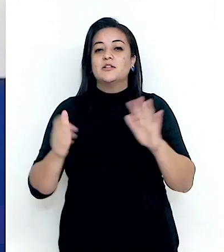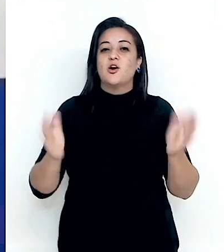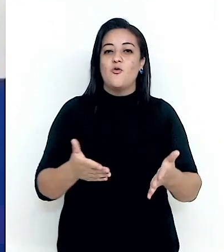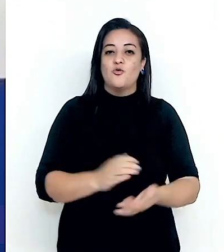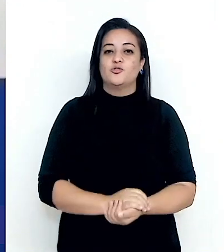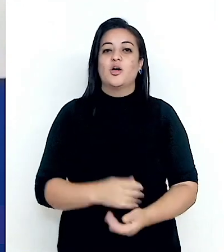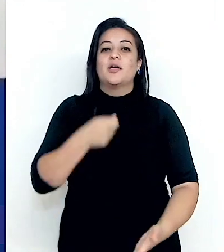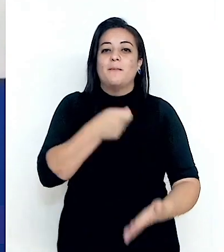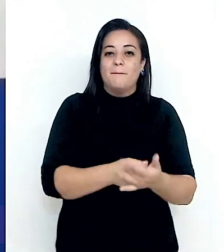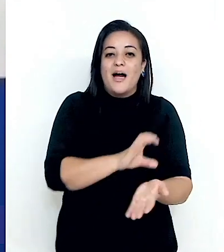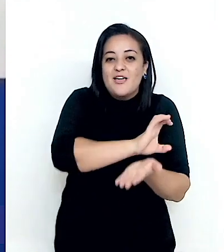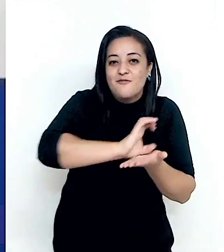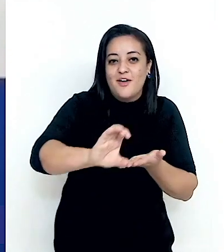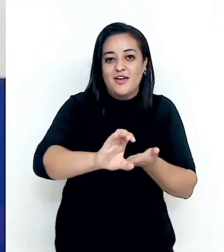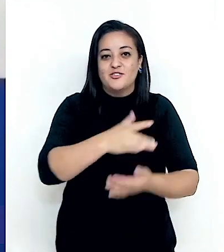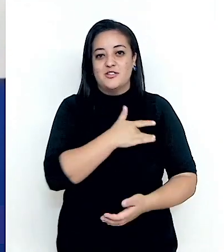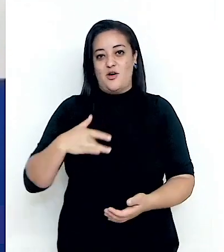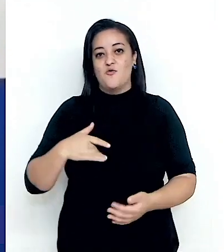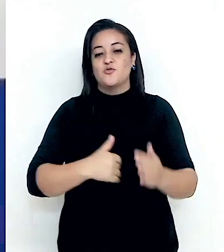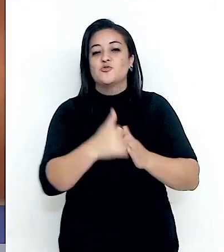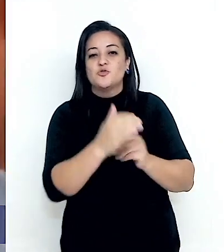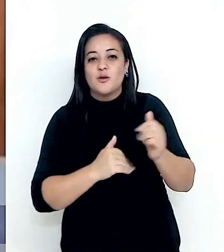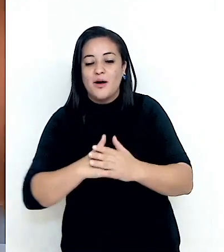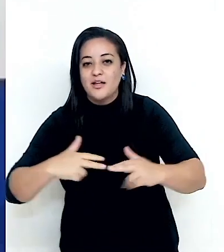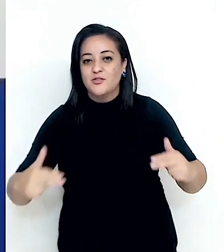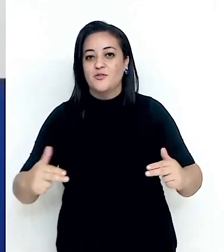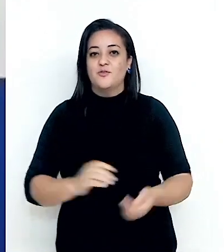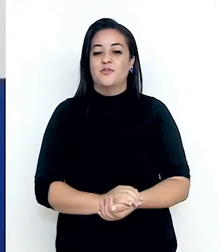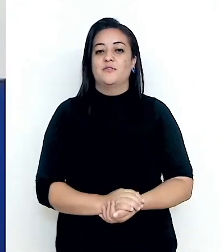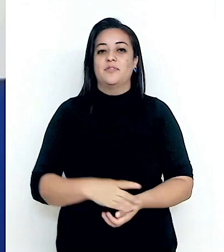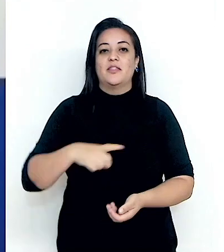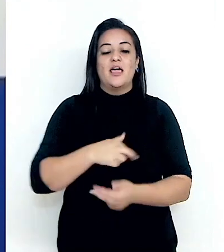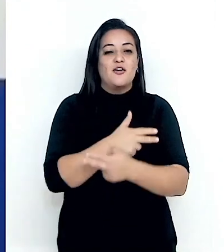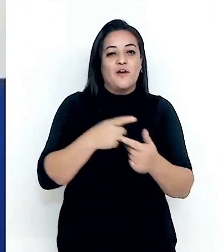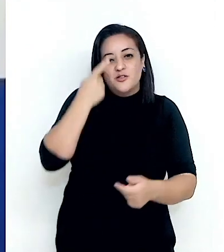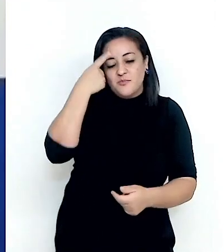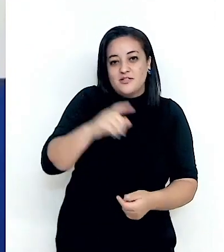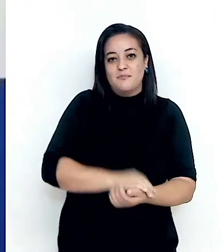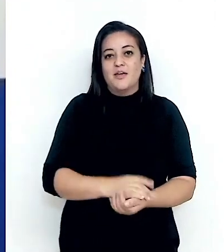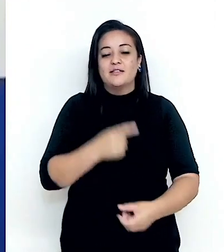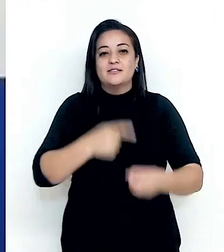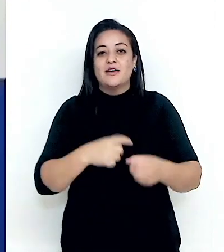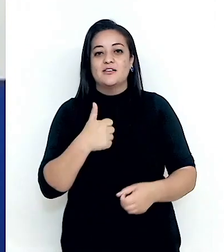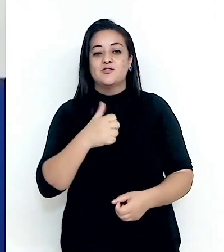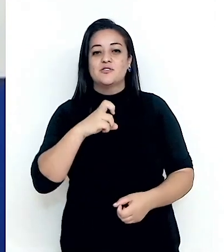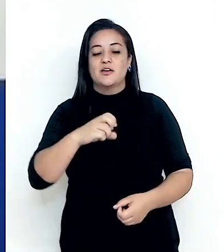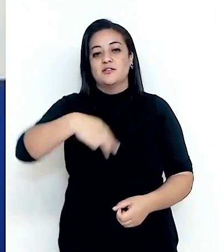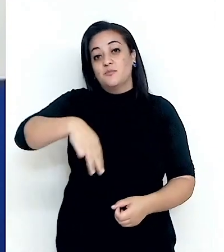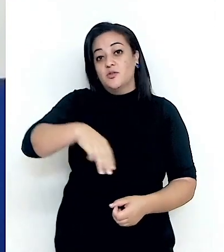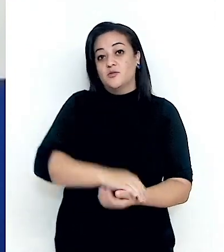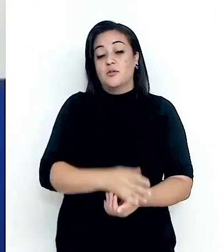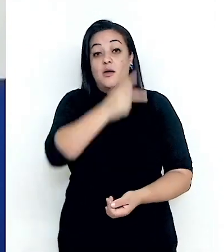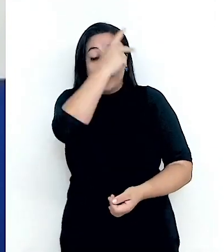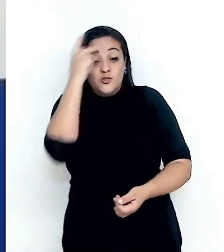saúde, por exemplo, dos seus empregados, hoje apareceu agora esse conceito da cidade dos 15 minutos, né? Ou seja, que a